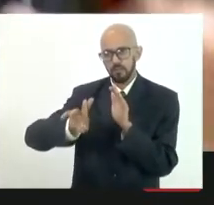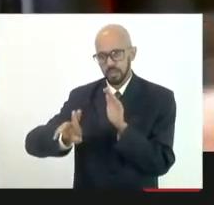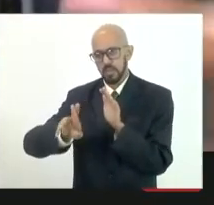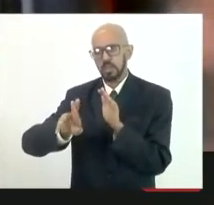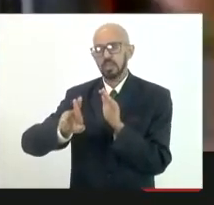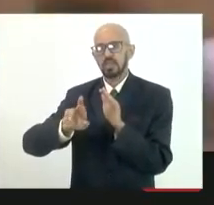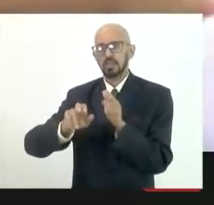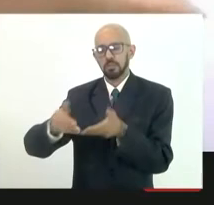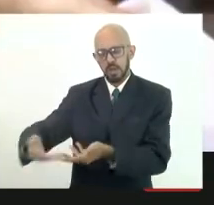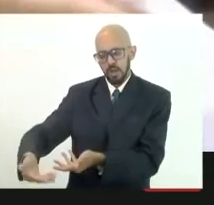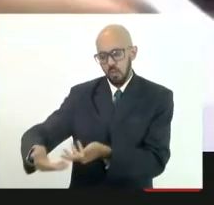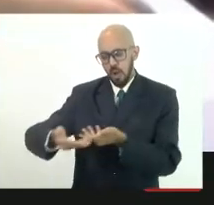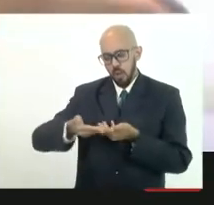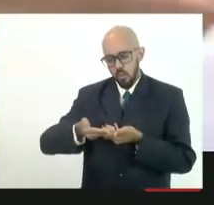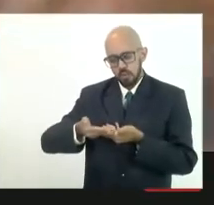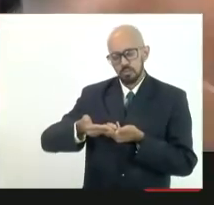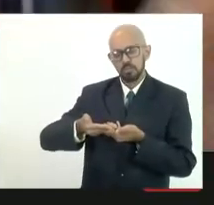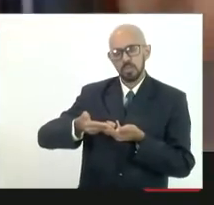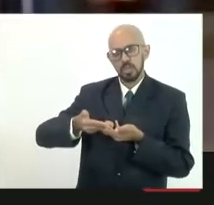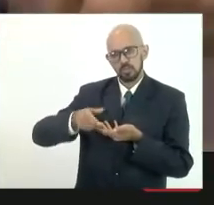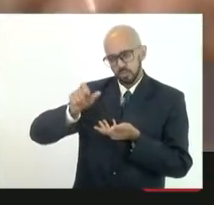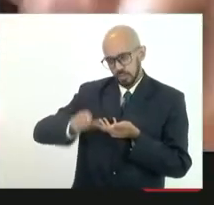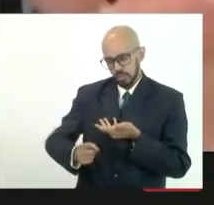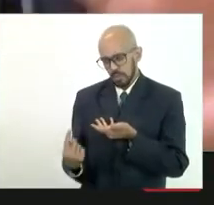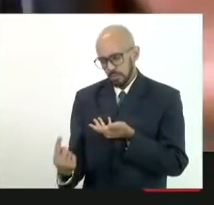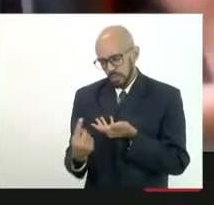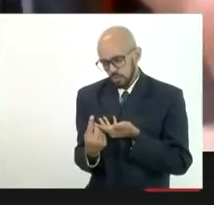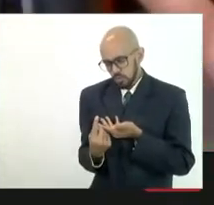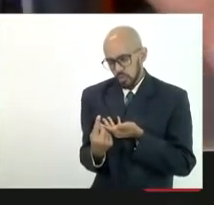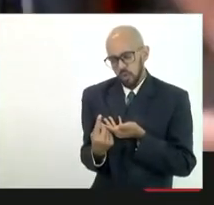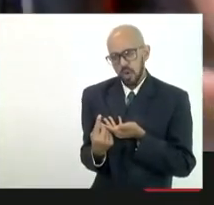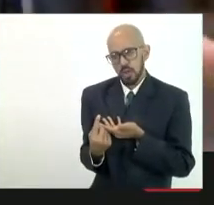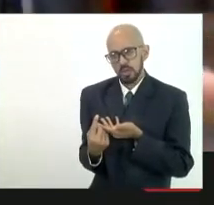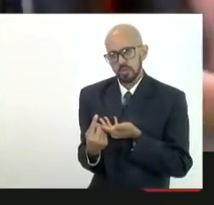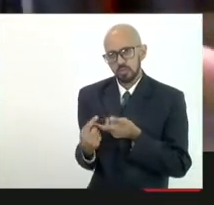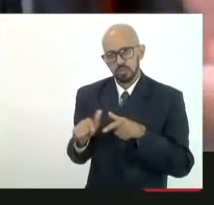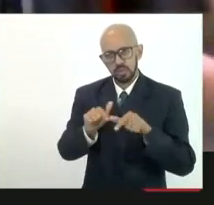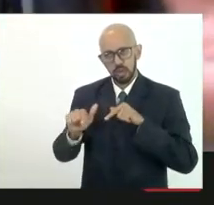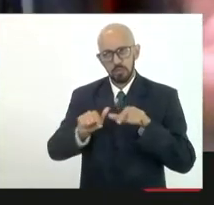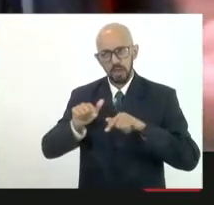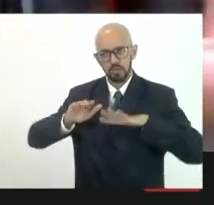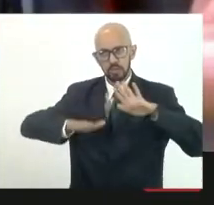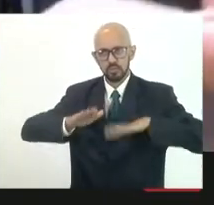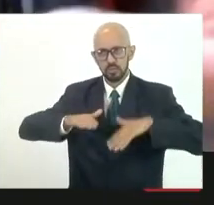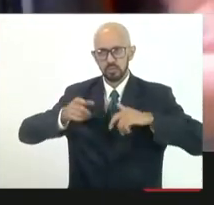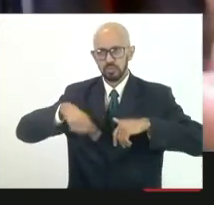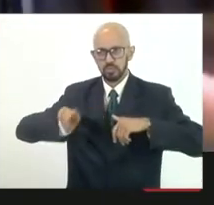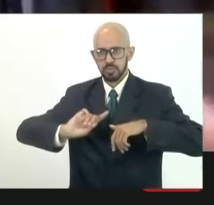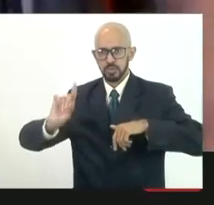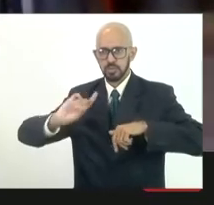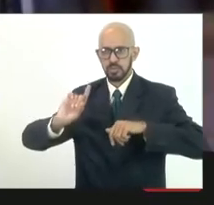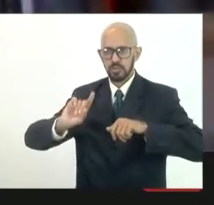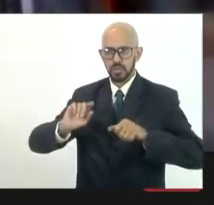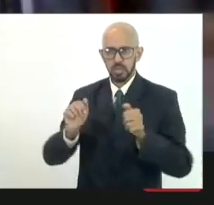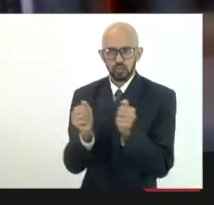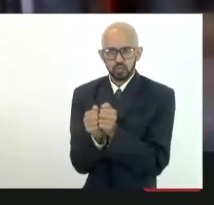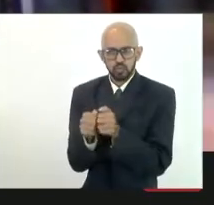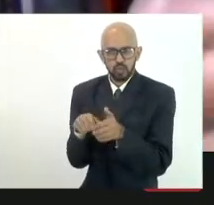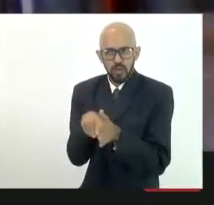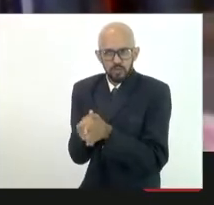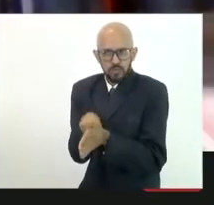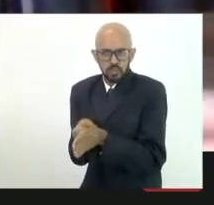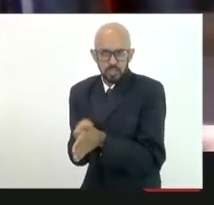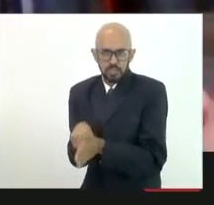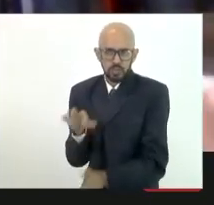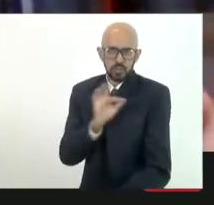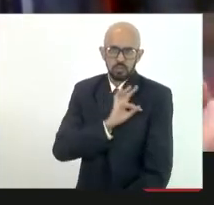no acolhimento dos casos e na realização de um trabalho que não necessariamente precisa estar atrelado à investigação policial, porque isso é